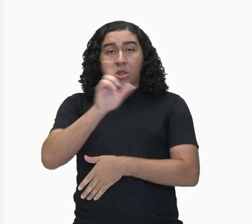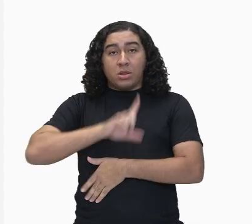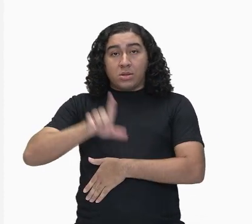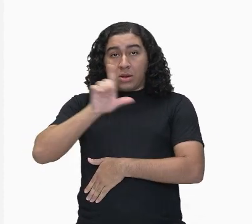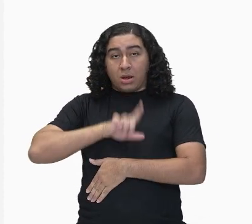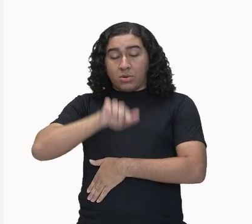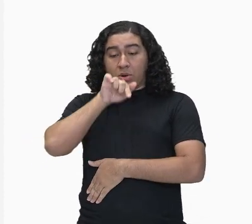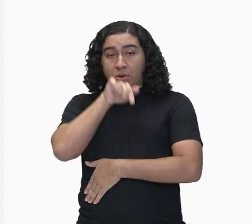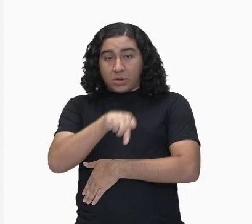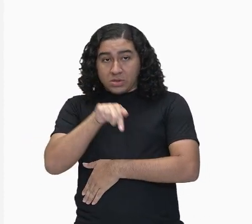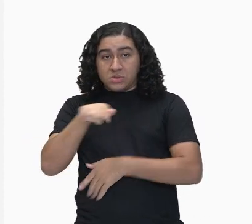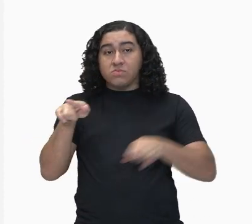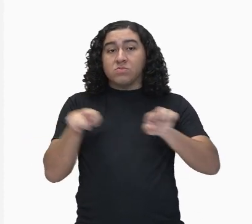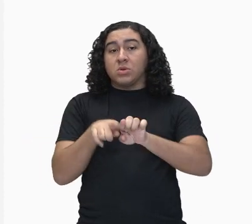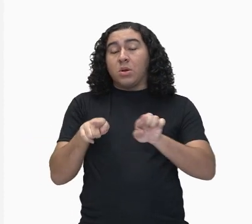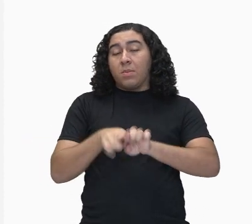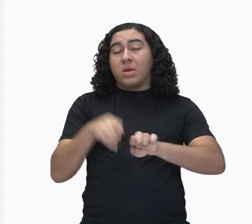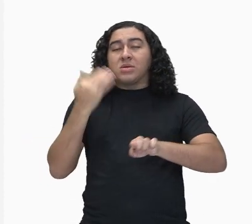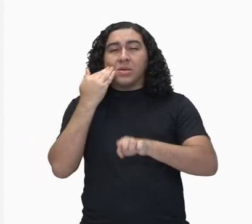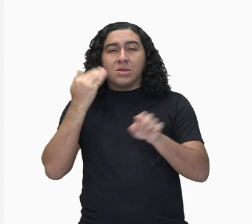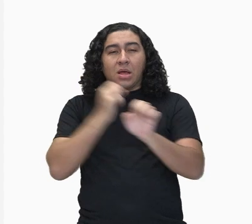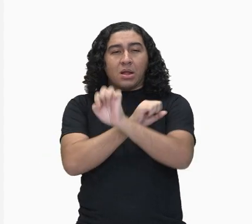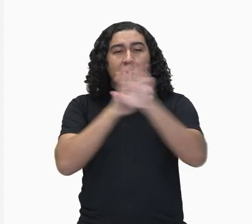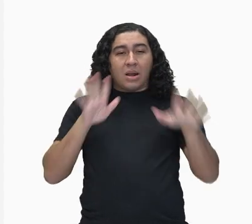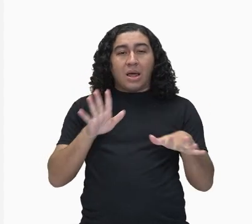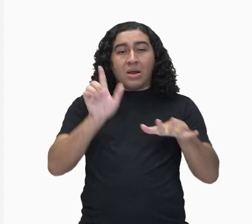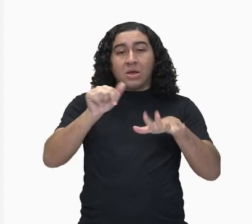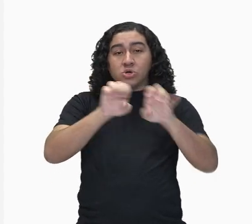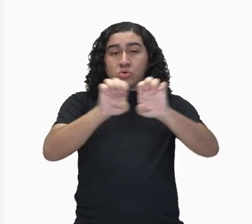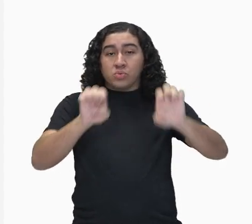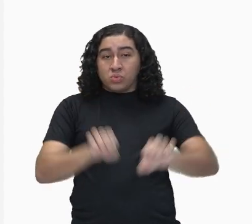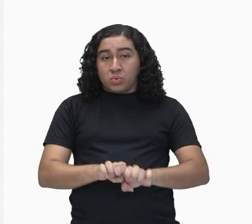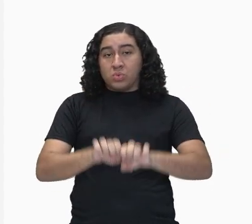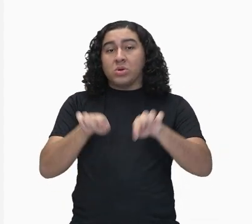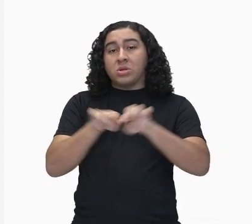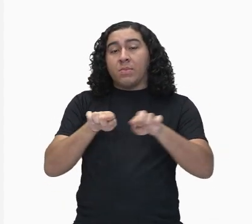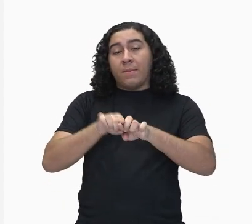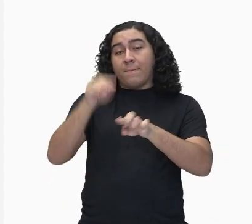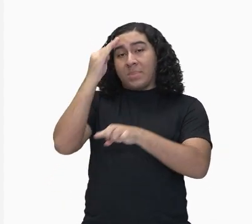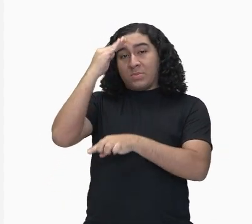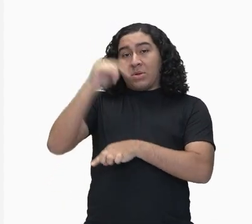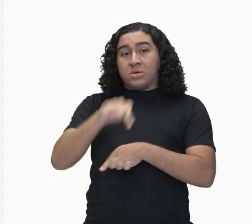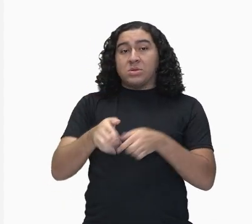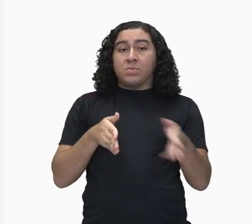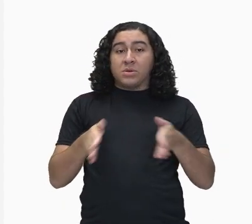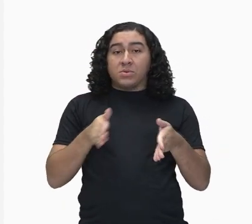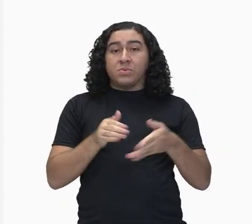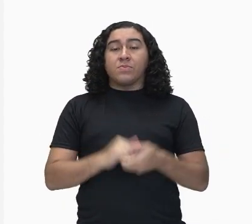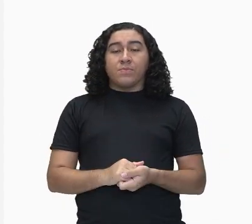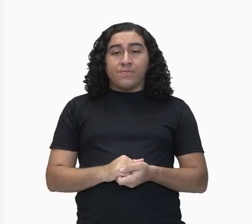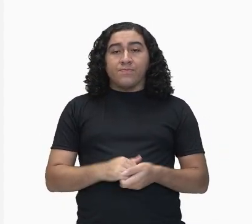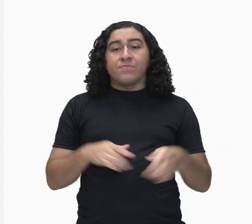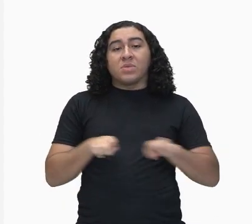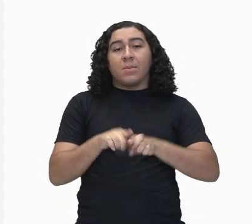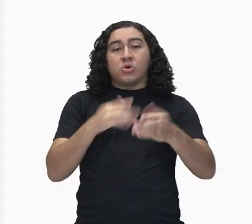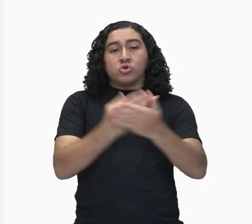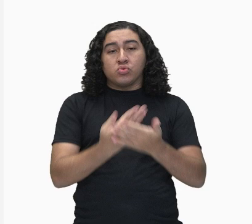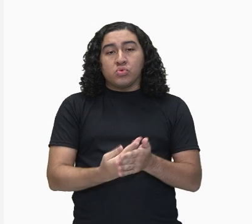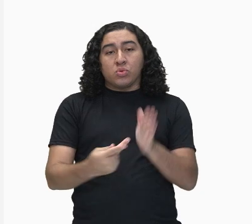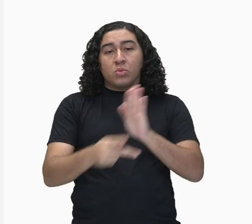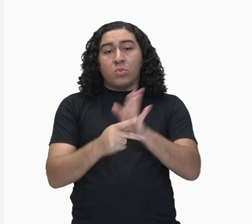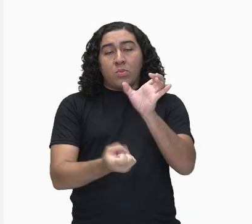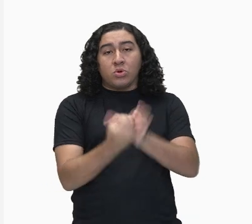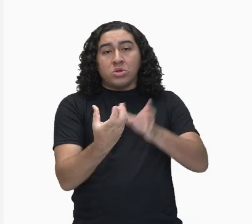literário, observações quanto à estética predominante do período literário, estudo do estilo